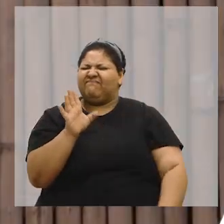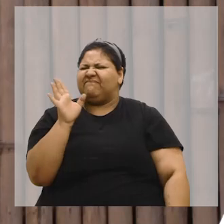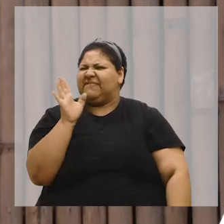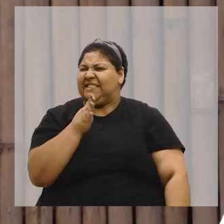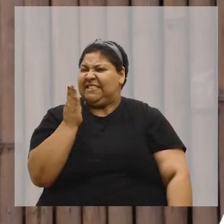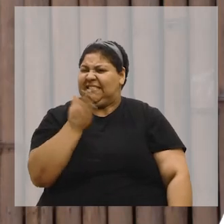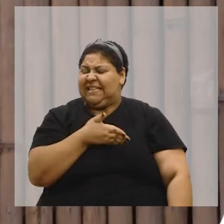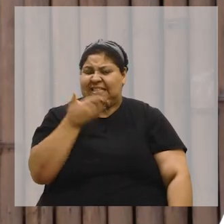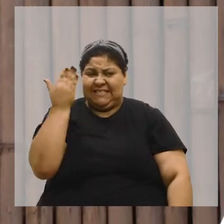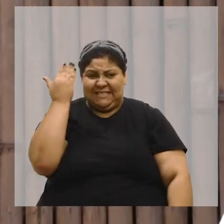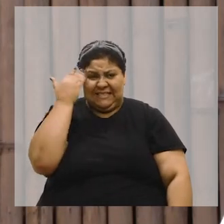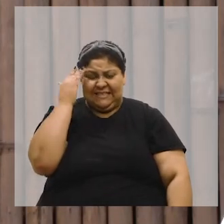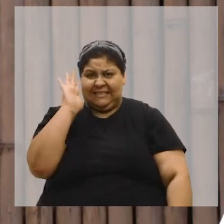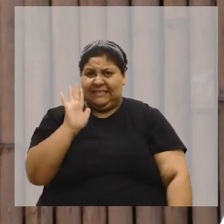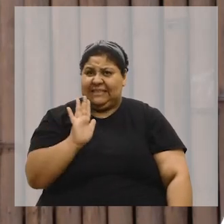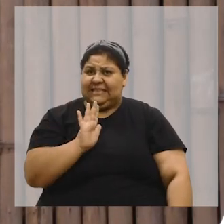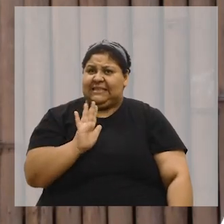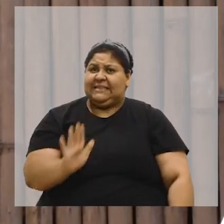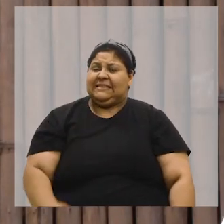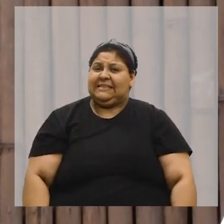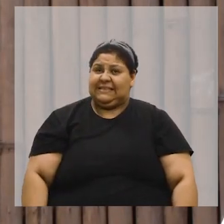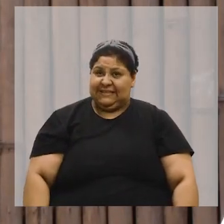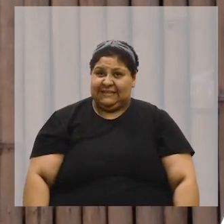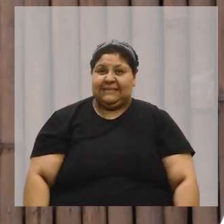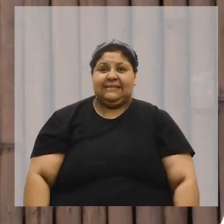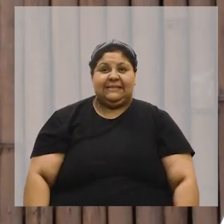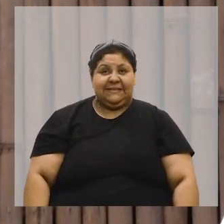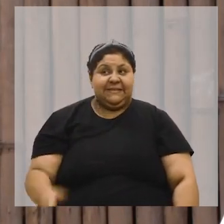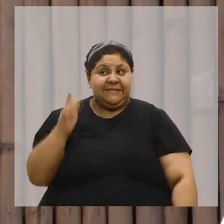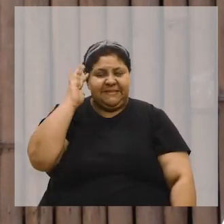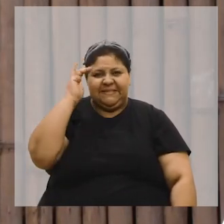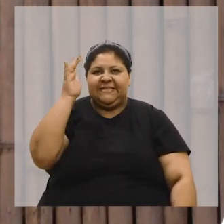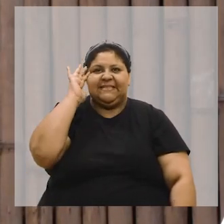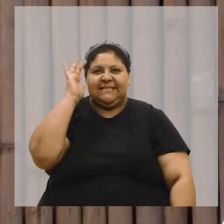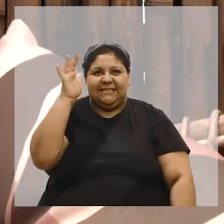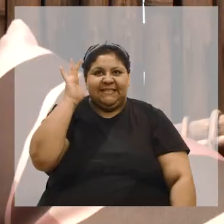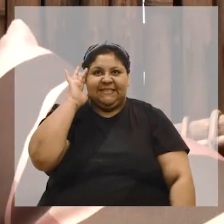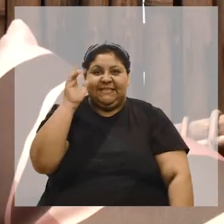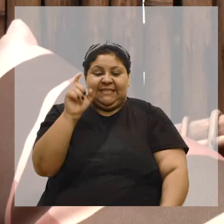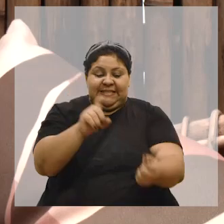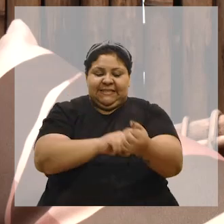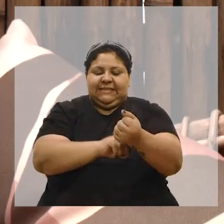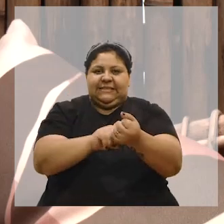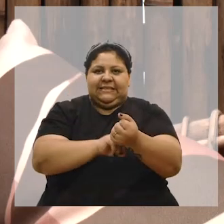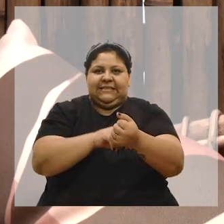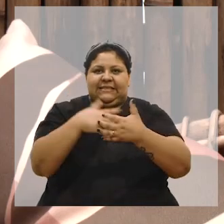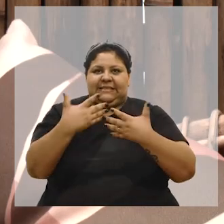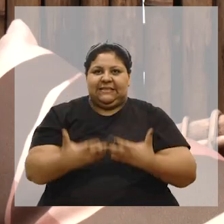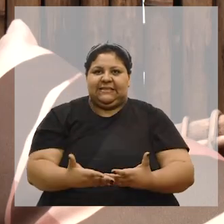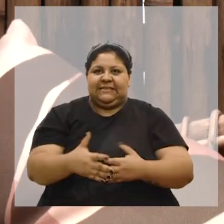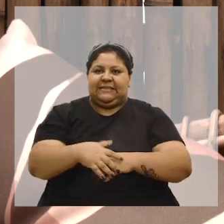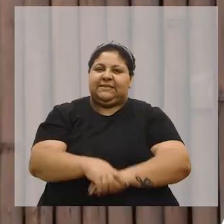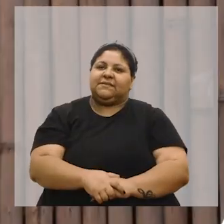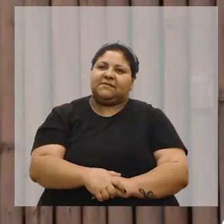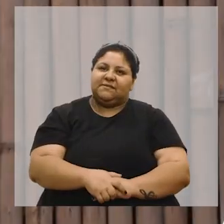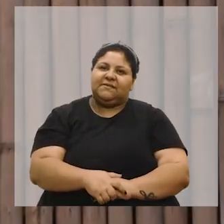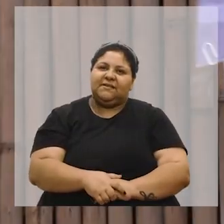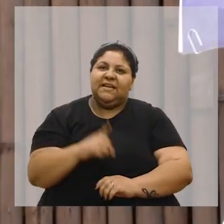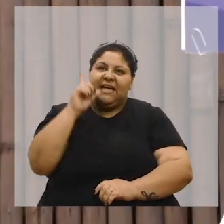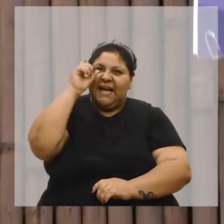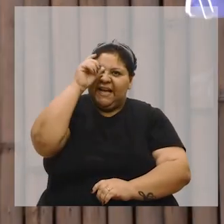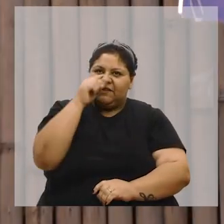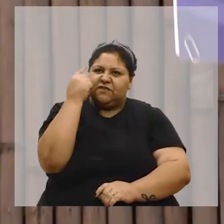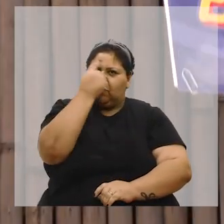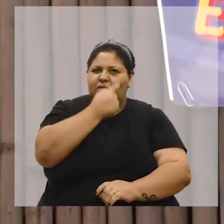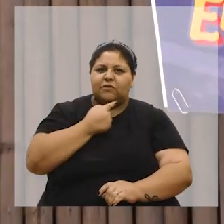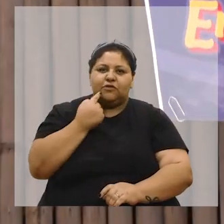tu já sabe. Ih. Ô, André, imagino, né? Daí fica tenso já. Mas eu acho que